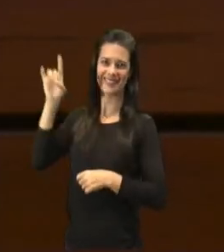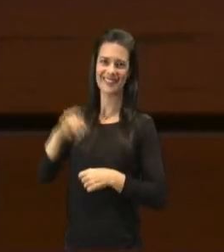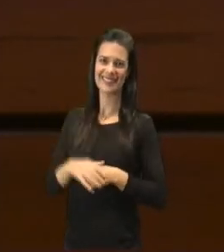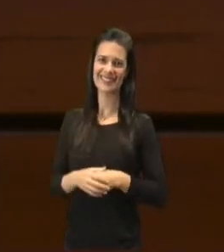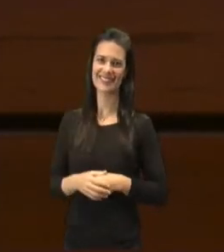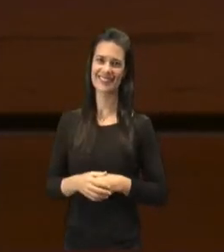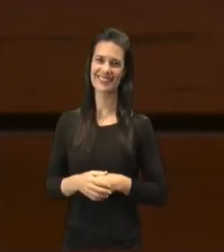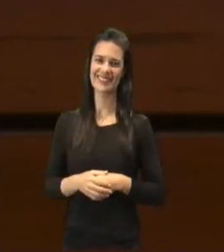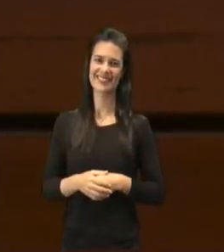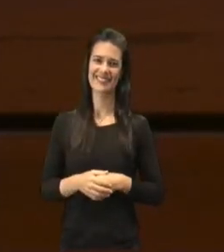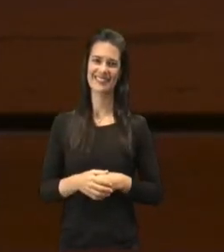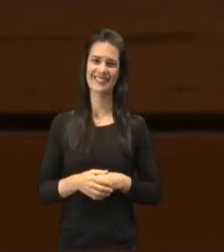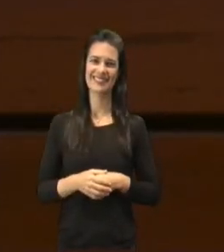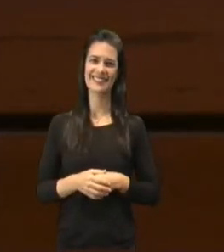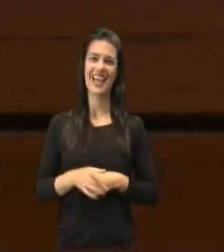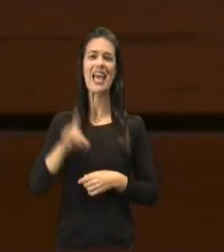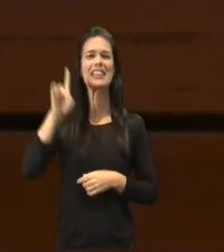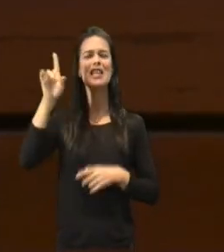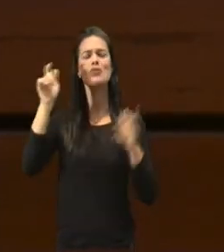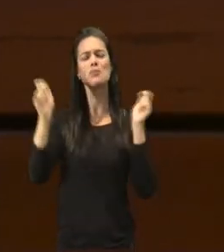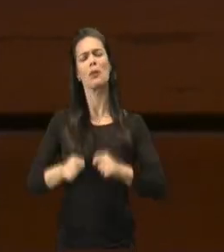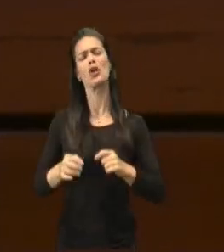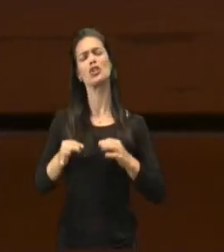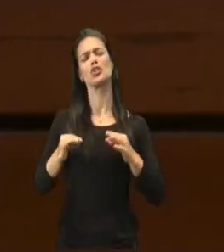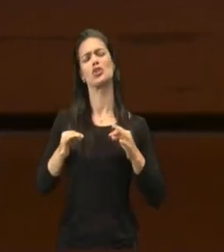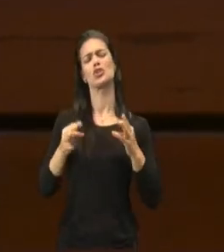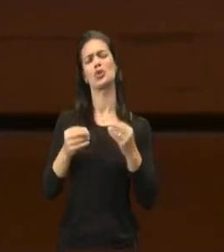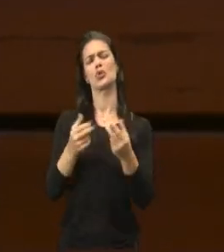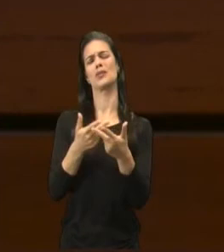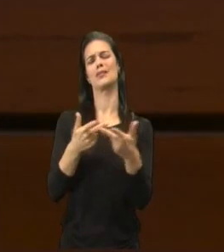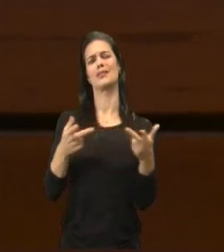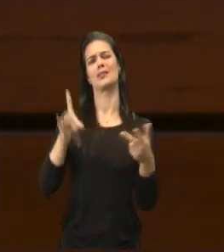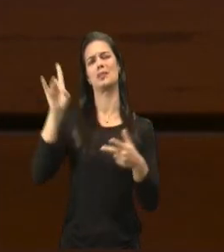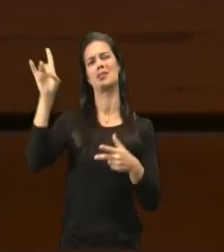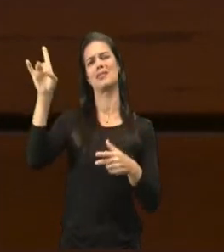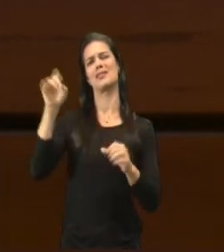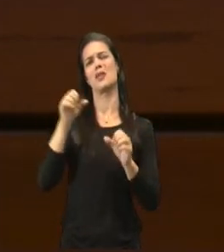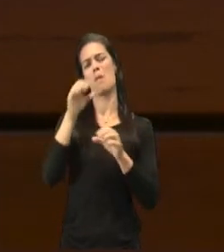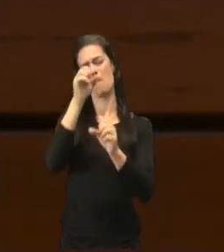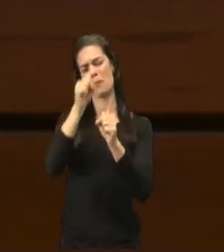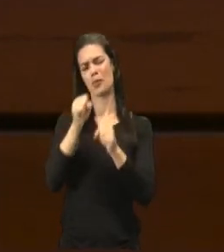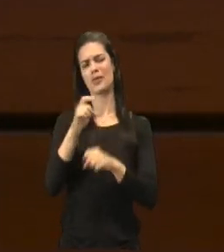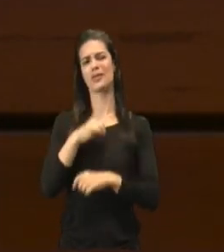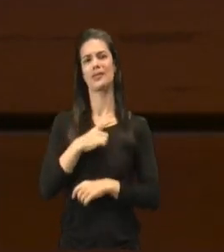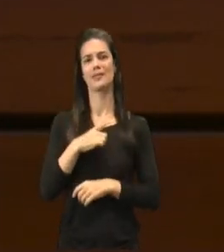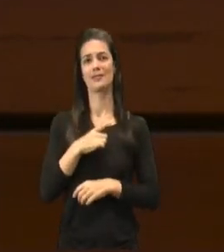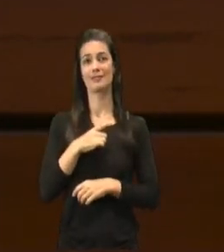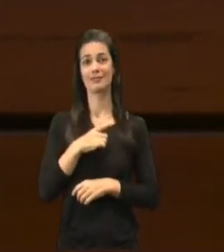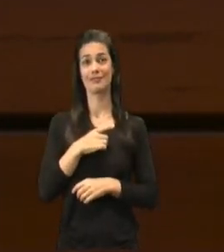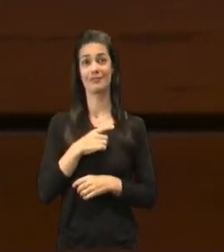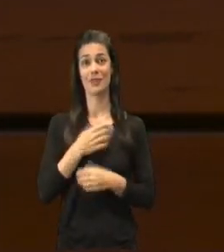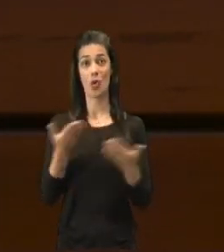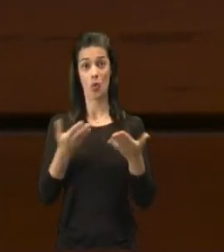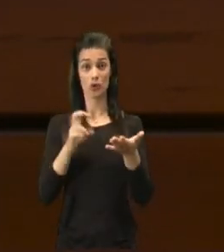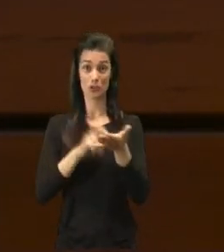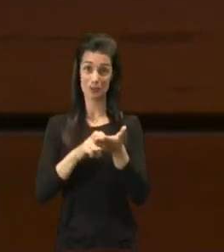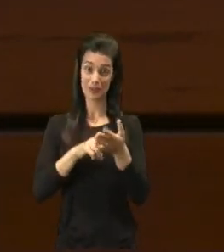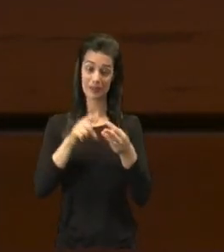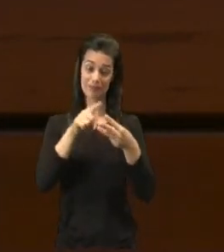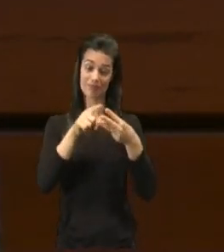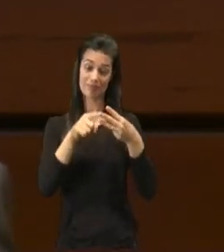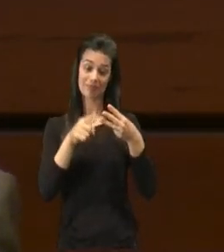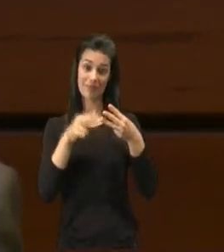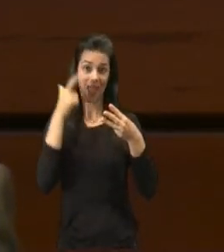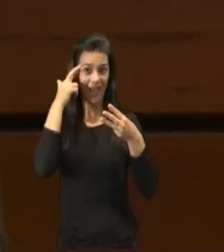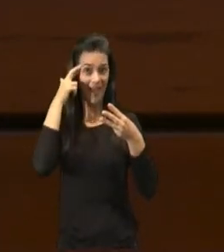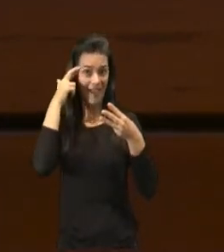causa perdida para o Senhor. Eu gostaria que você refletisse sobre isso. E